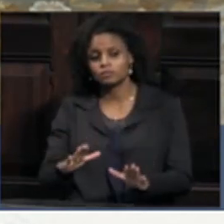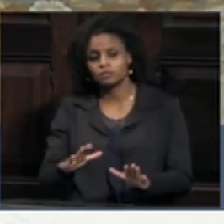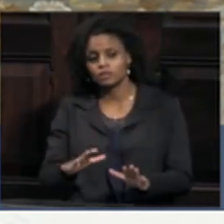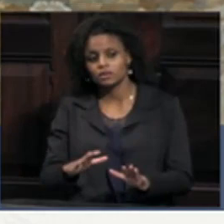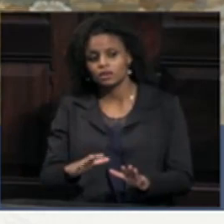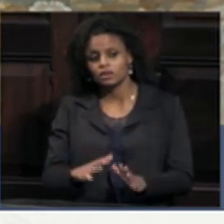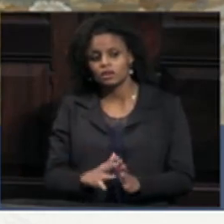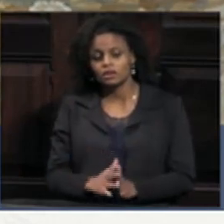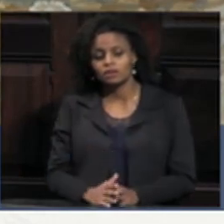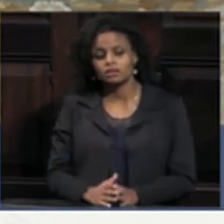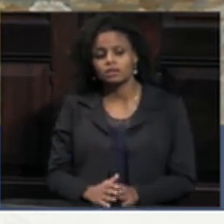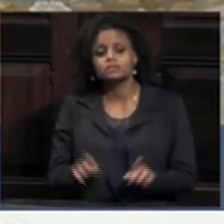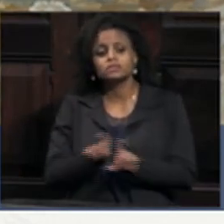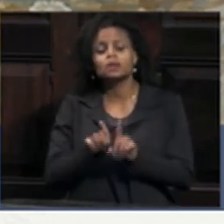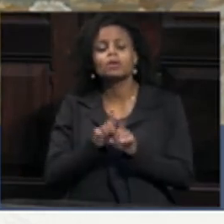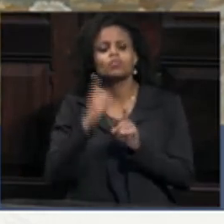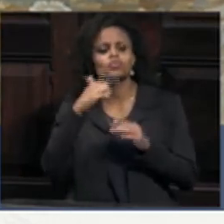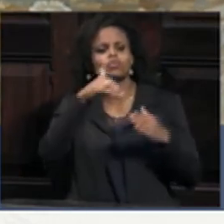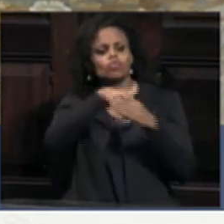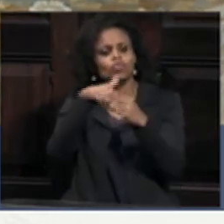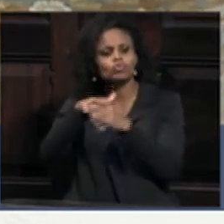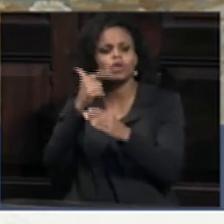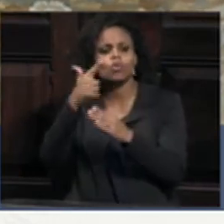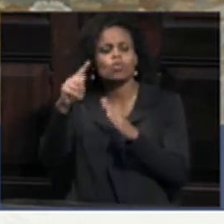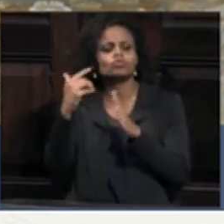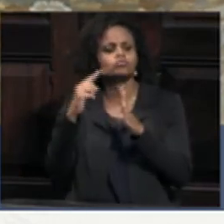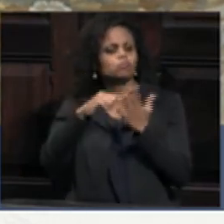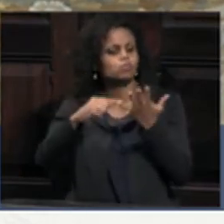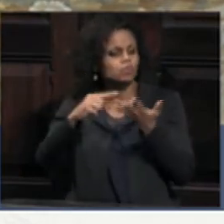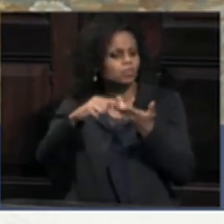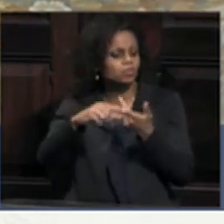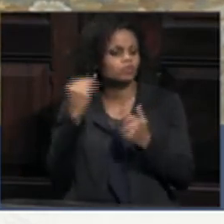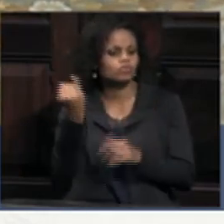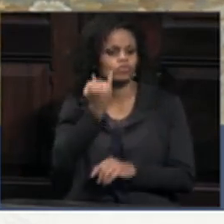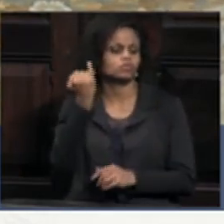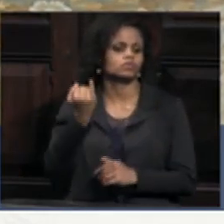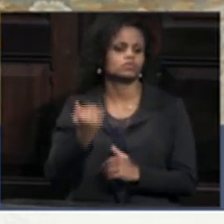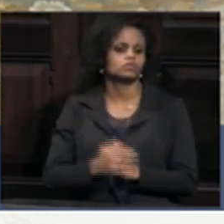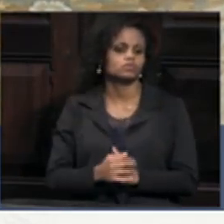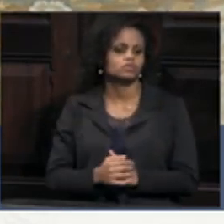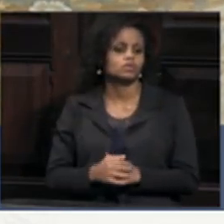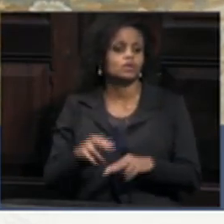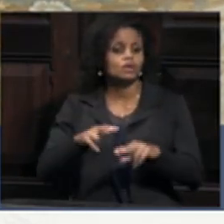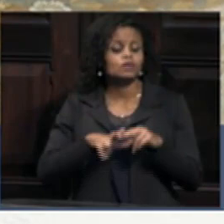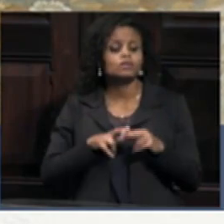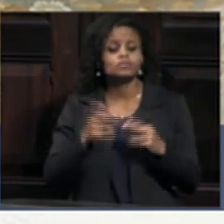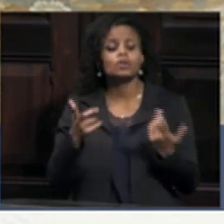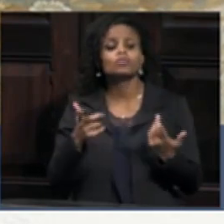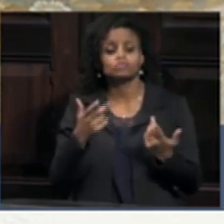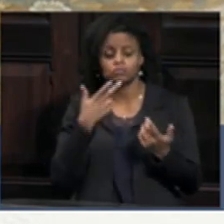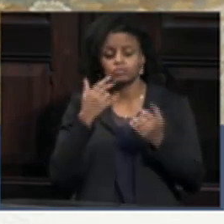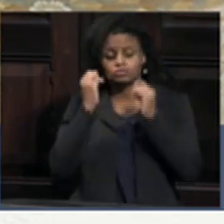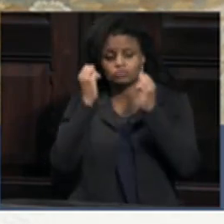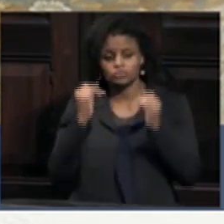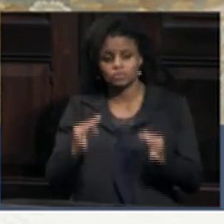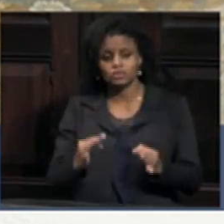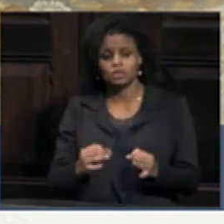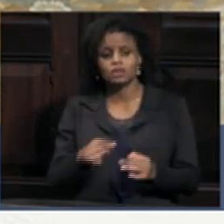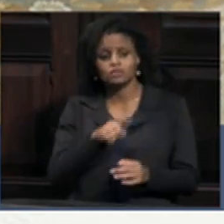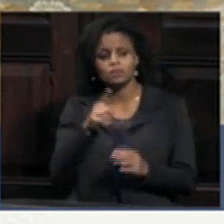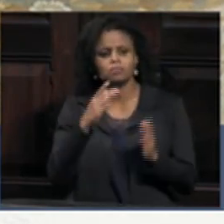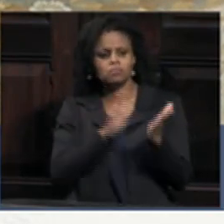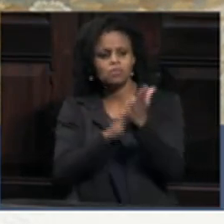coisas fundamentais para o povo, para o parlamento, sobretudo para o próximo governo. Era esse complemento que eu queria dar ao brilhante discurso